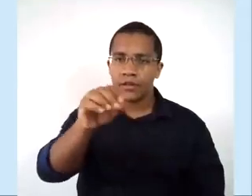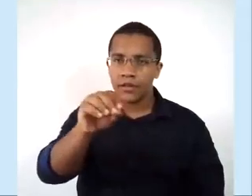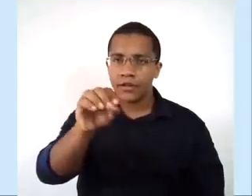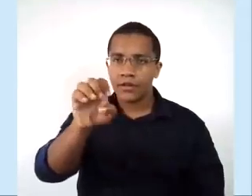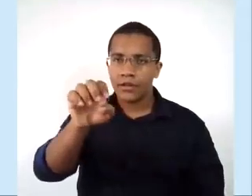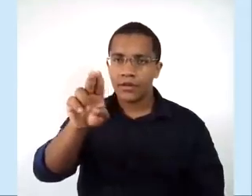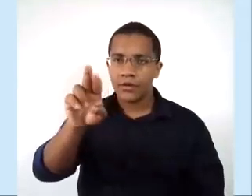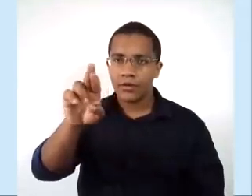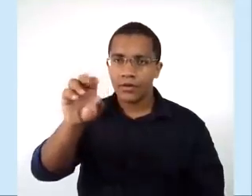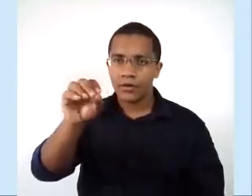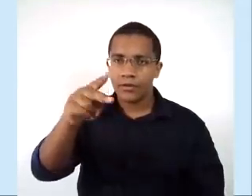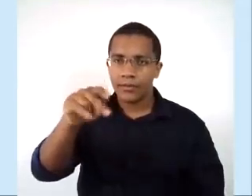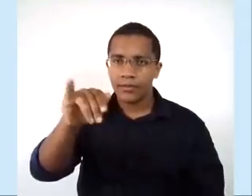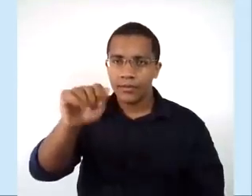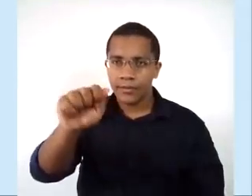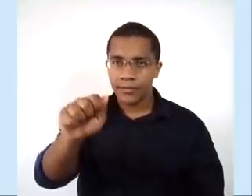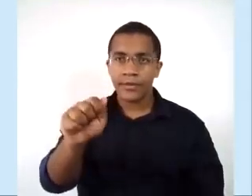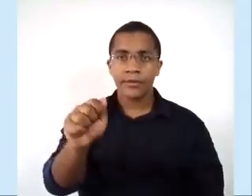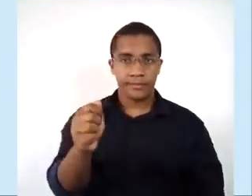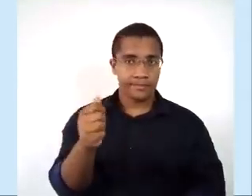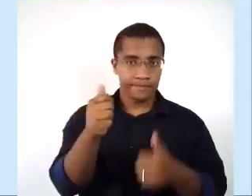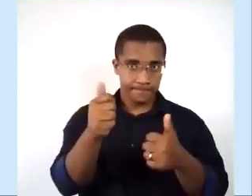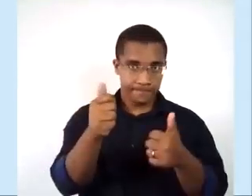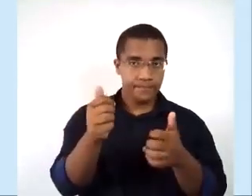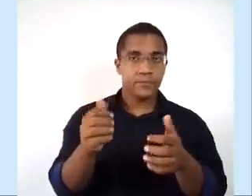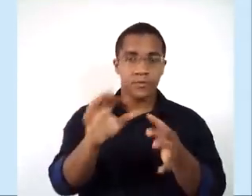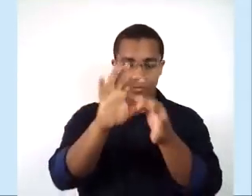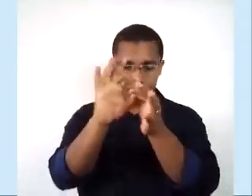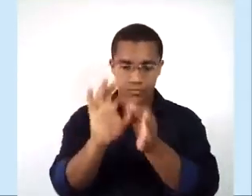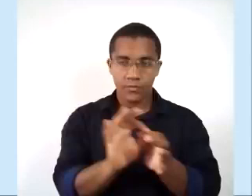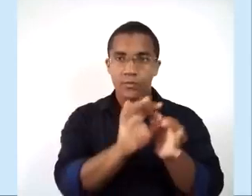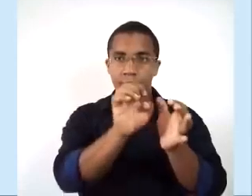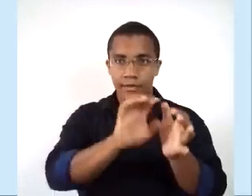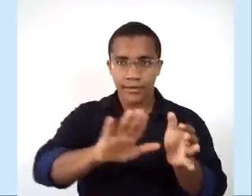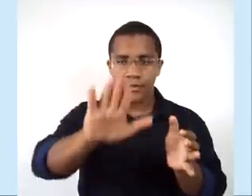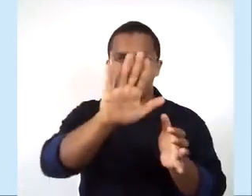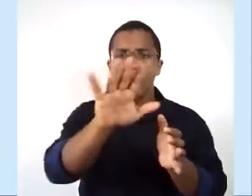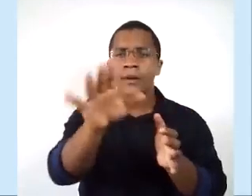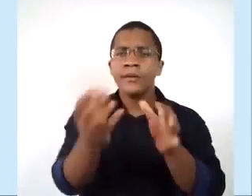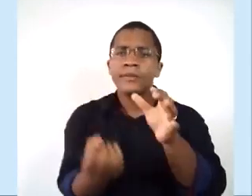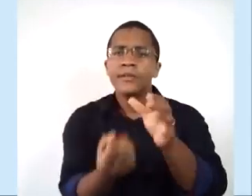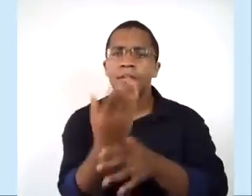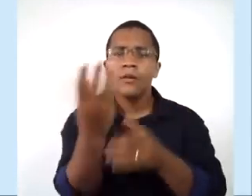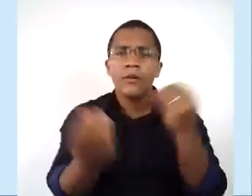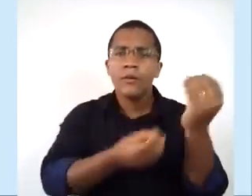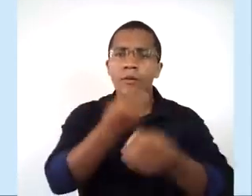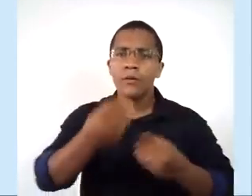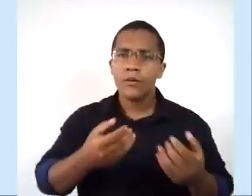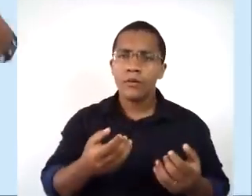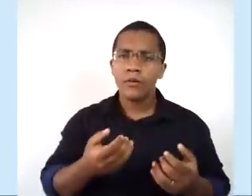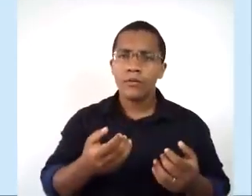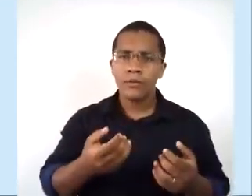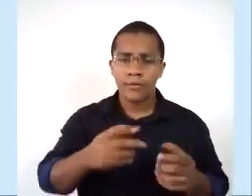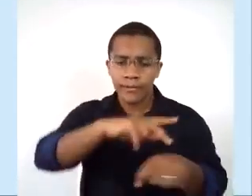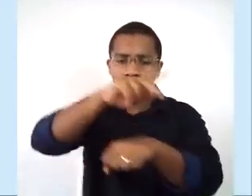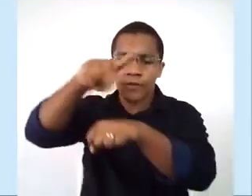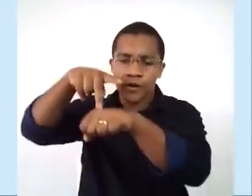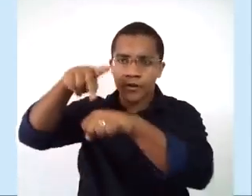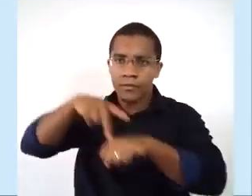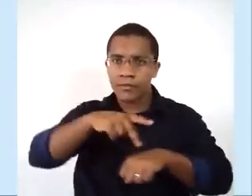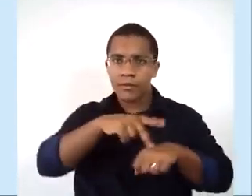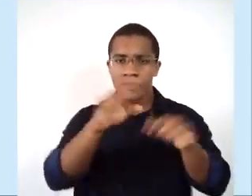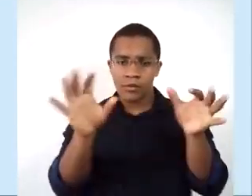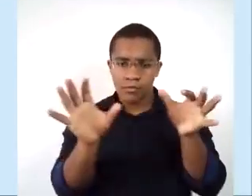gente vai começar a falar um pouquinho sobre como ela se formou, tá? Como surgiu esse processo de união entre